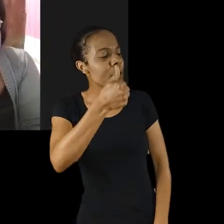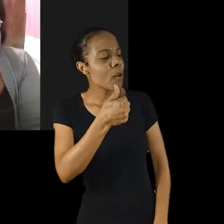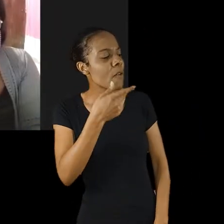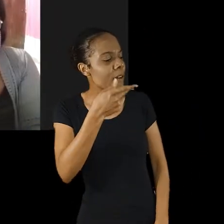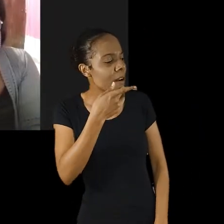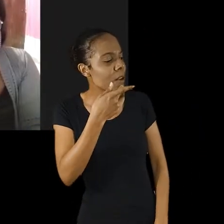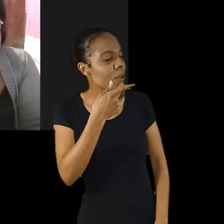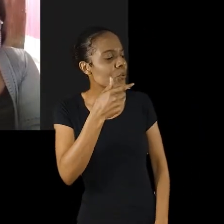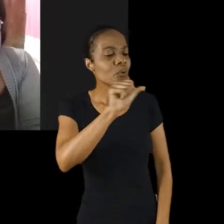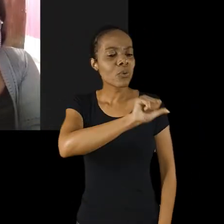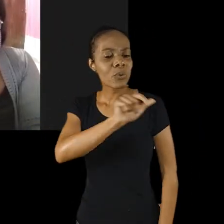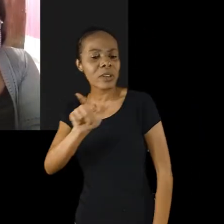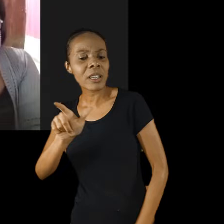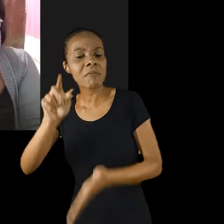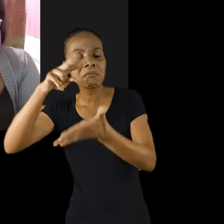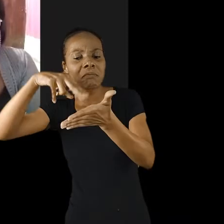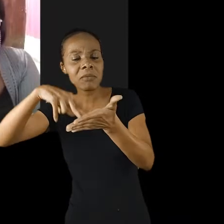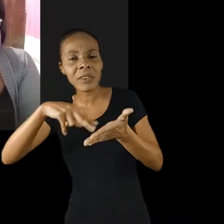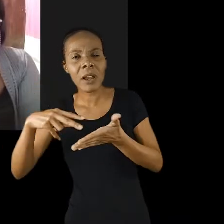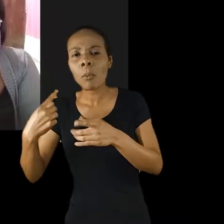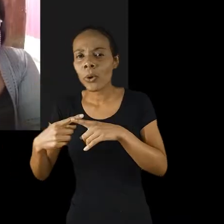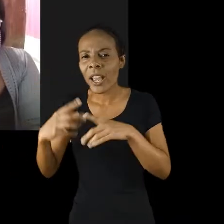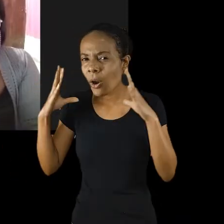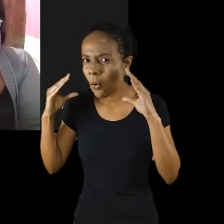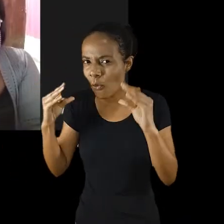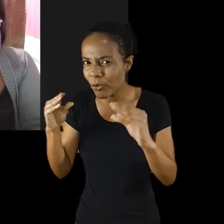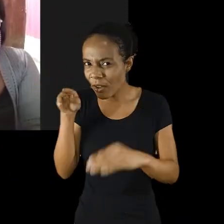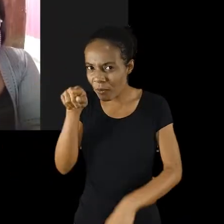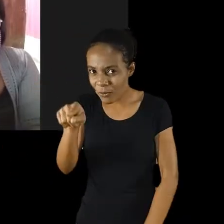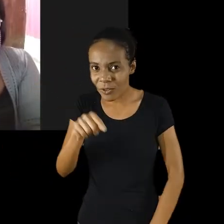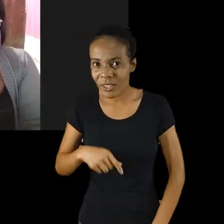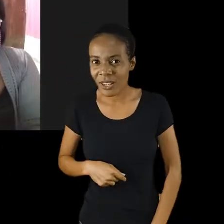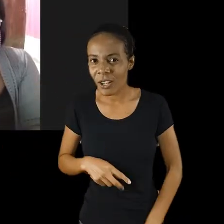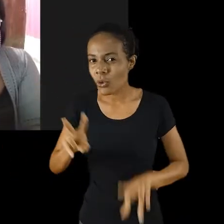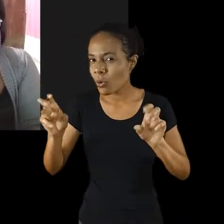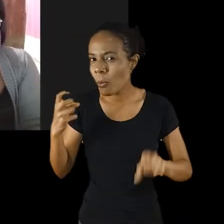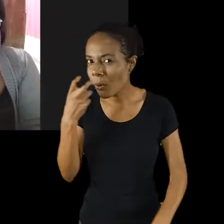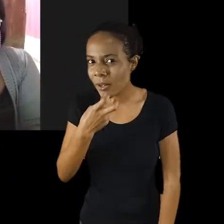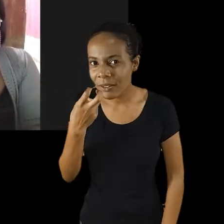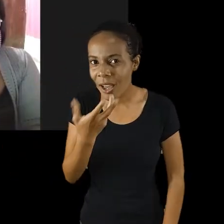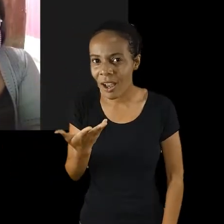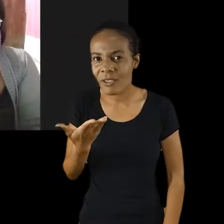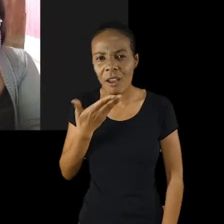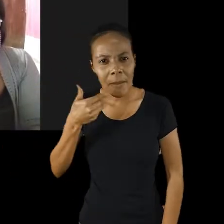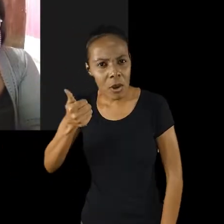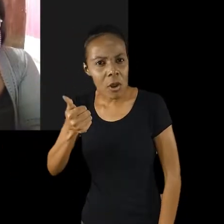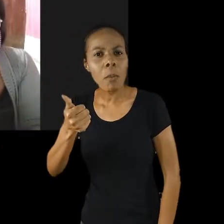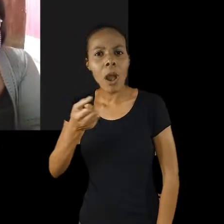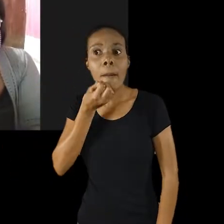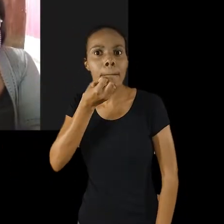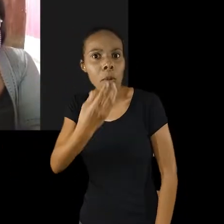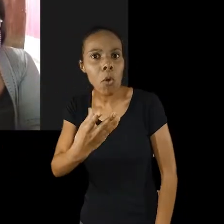sua interpretação, fica confortável para o seu dilema do que é oralidade, né? Porque é bom ler Drummond,